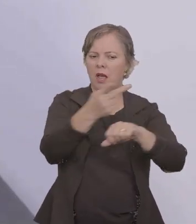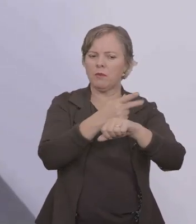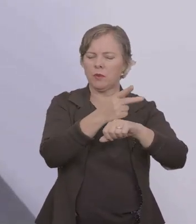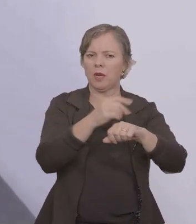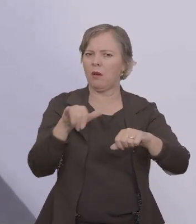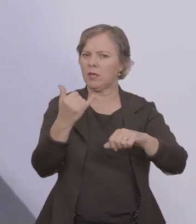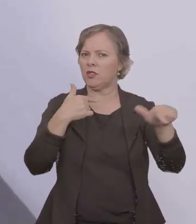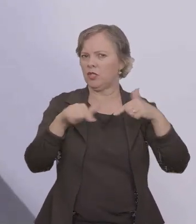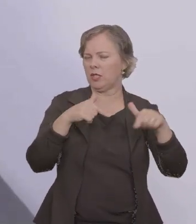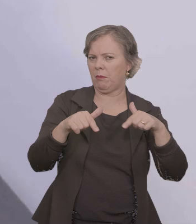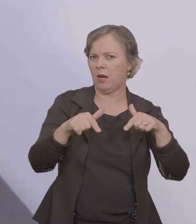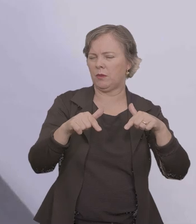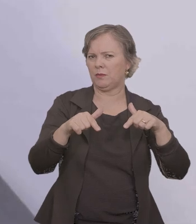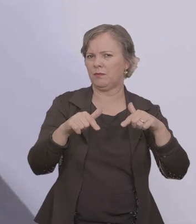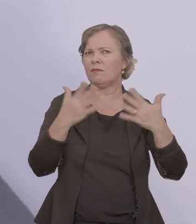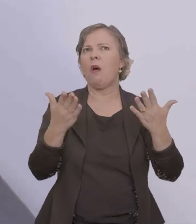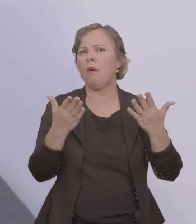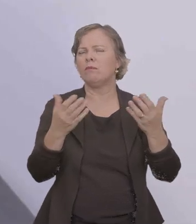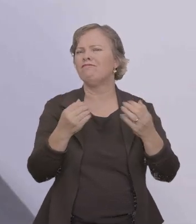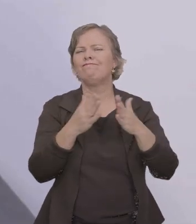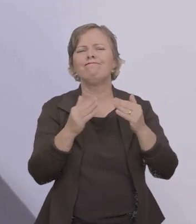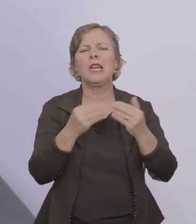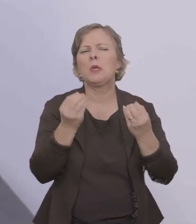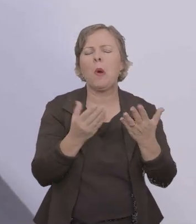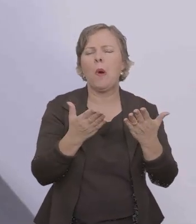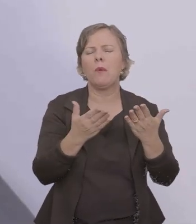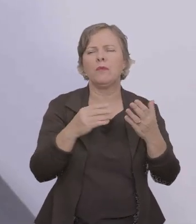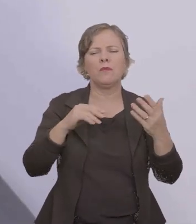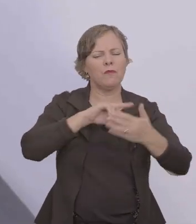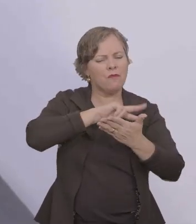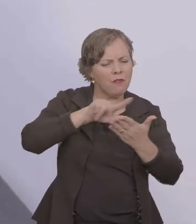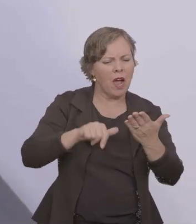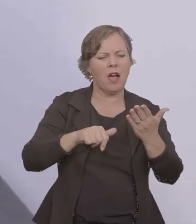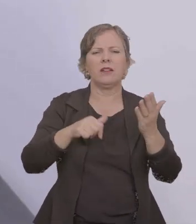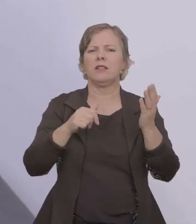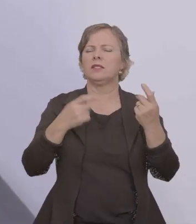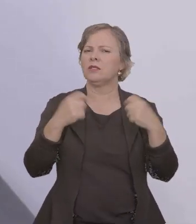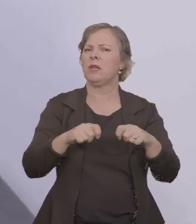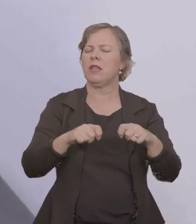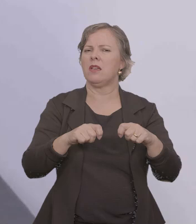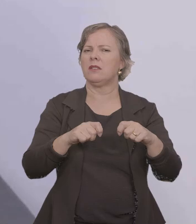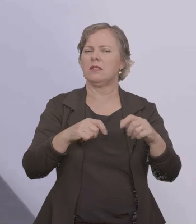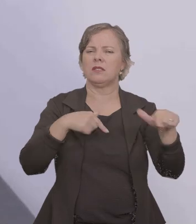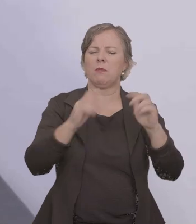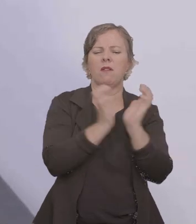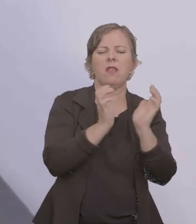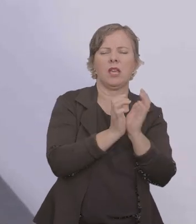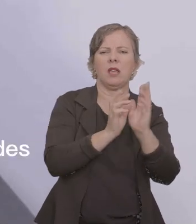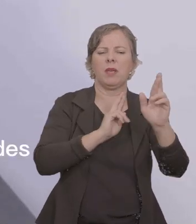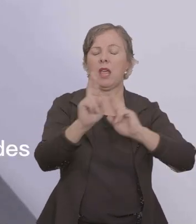novas oportunidades, são solicitadas muitas competências, trabalho em equipe, relacionamento